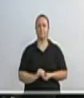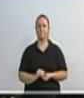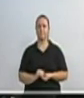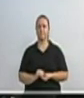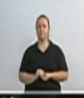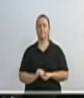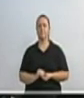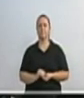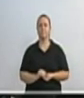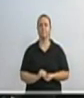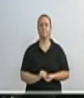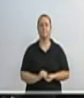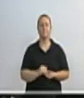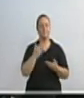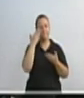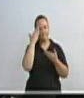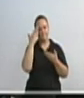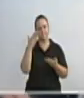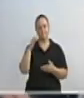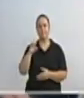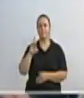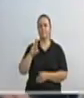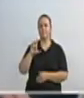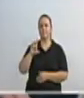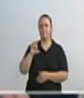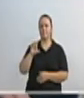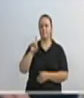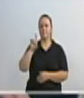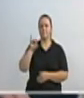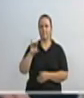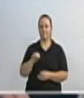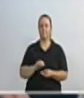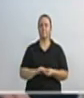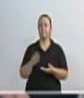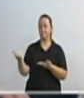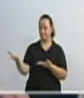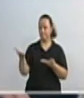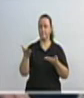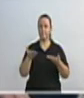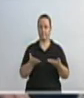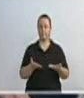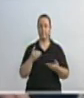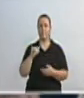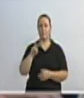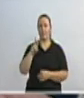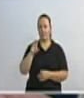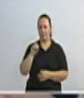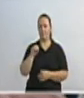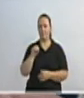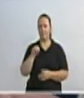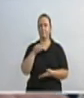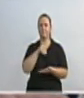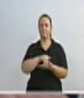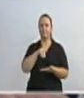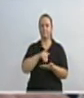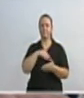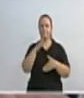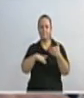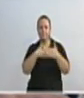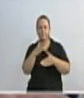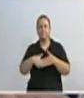Obrigado, senhor Elédio. Convidamos nesse momento o senhor Ivo Ronald Bachmann Jr., secretário de Desenvolvimento